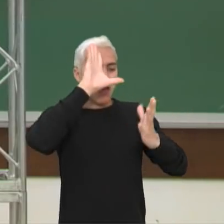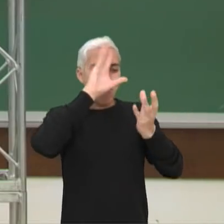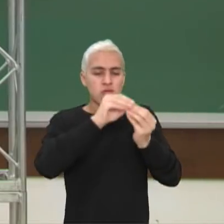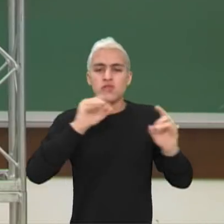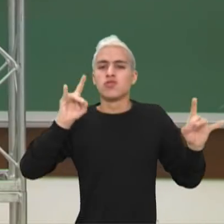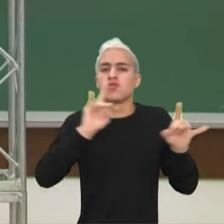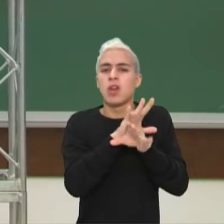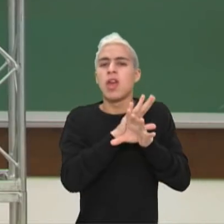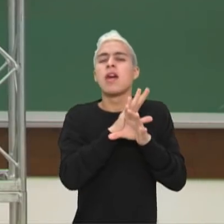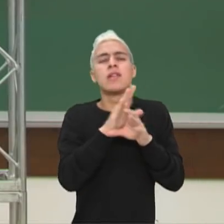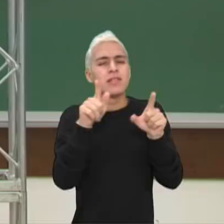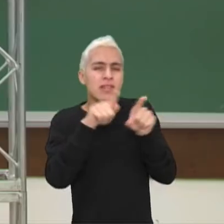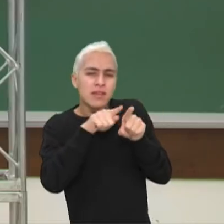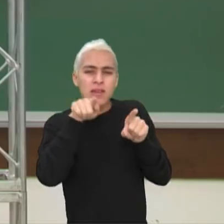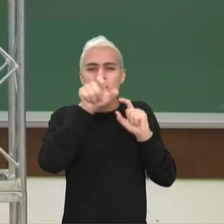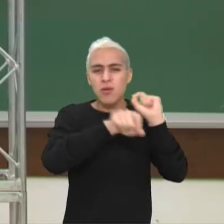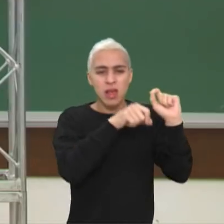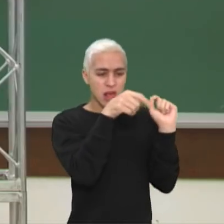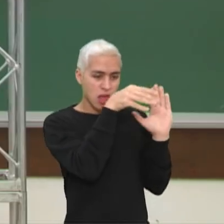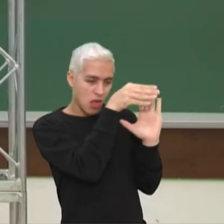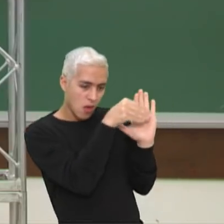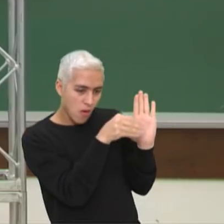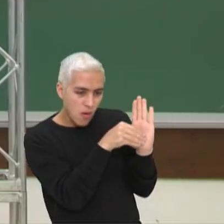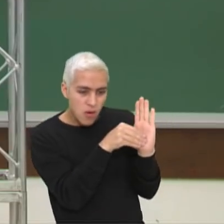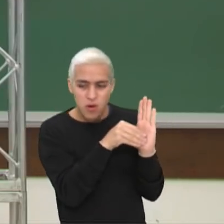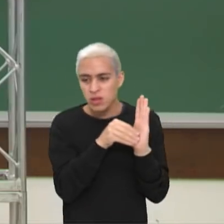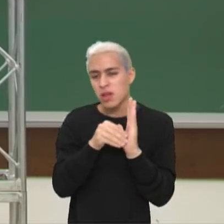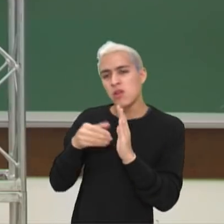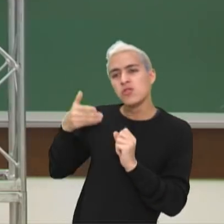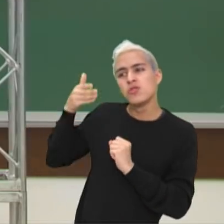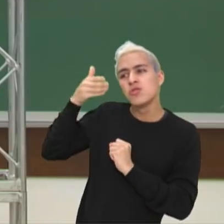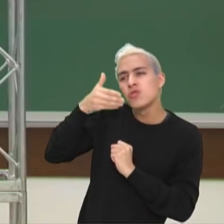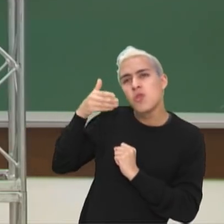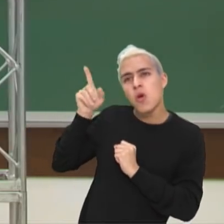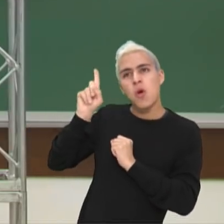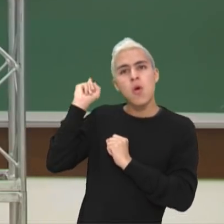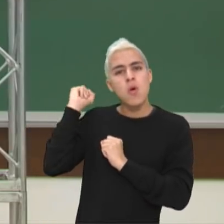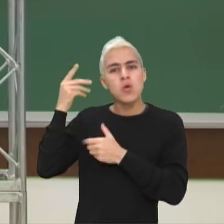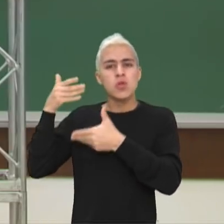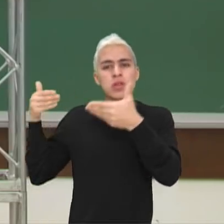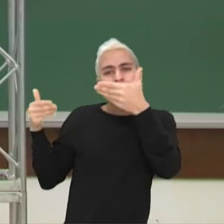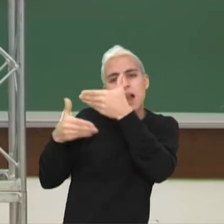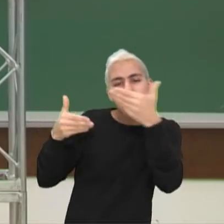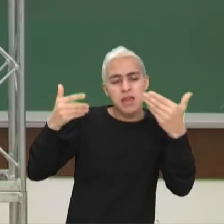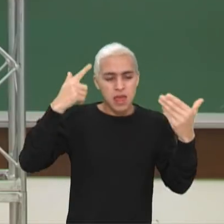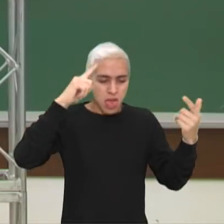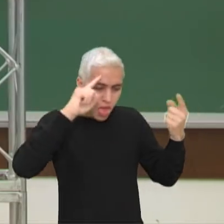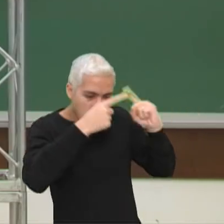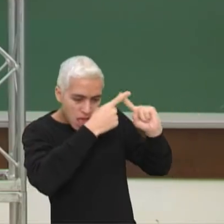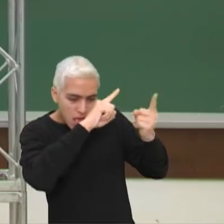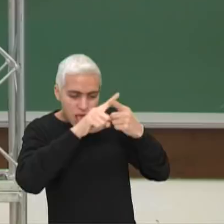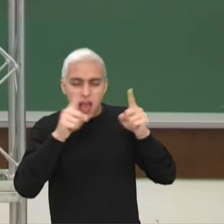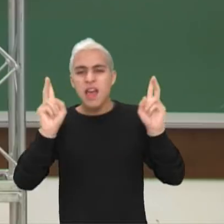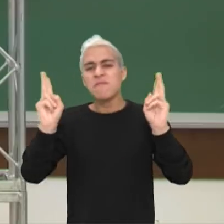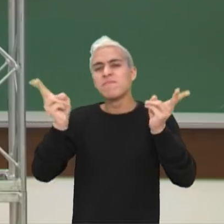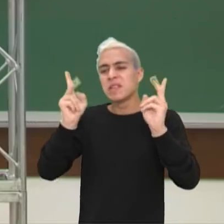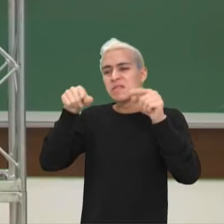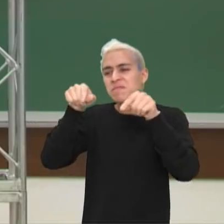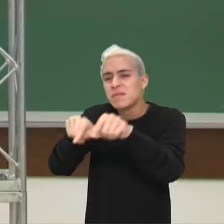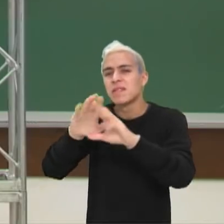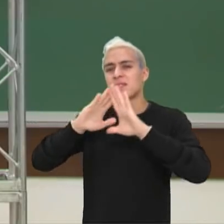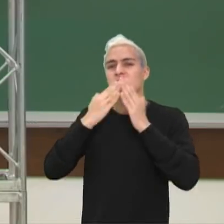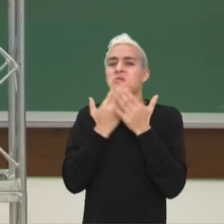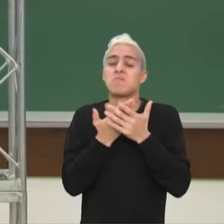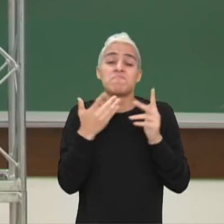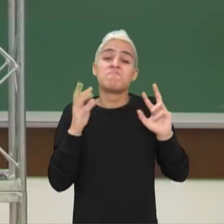tenham principalmente assimilado, né, as falas, os slides ali com o que vocês precisam aprender na escola. Então, eu espero que quando